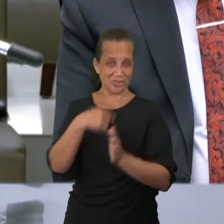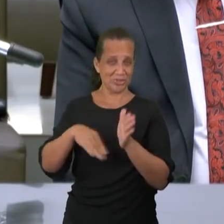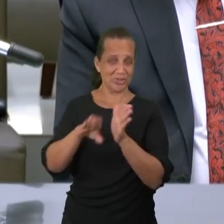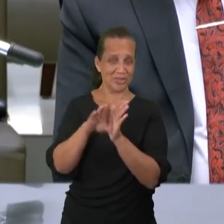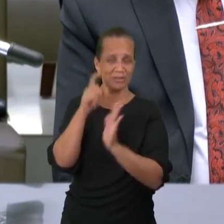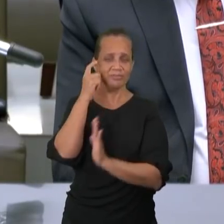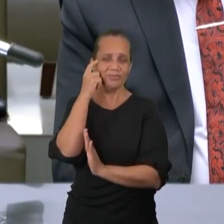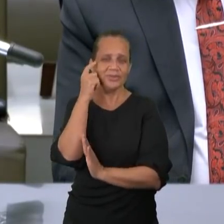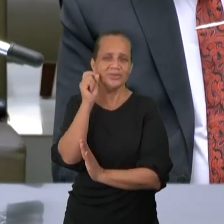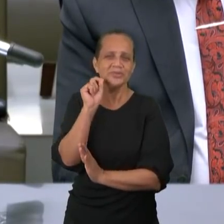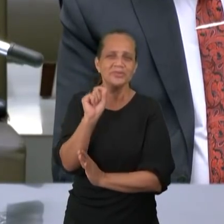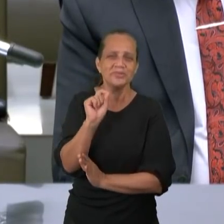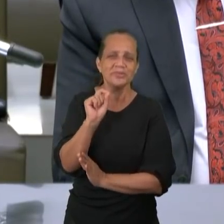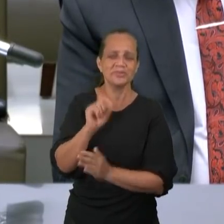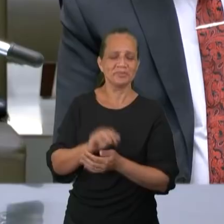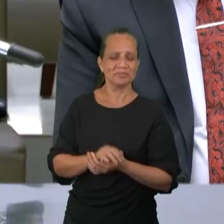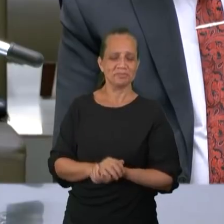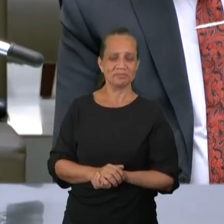Aleluia.